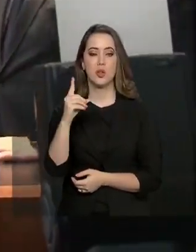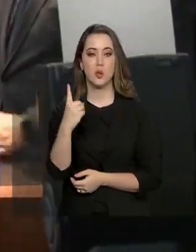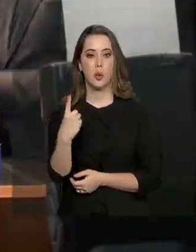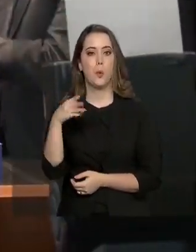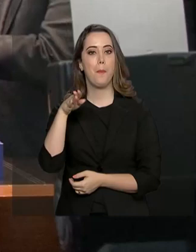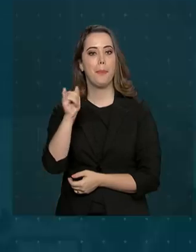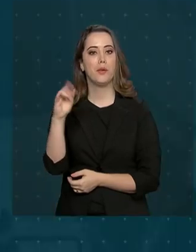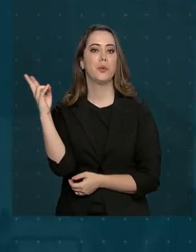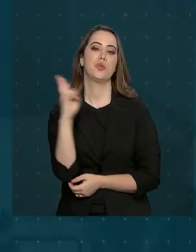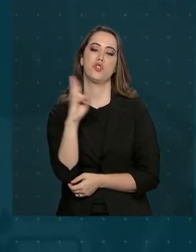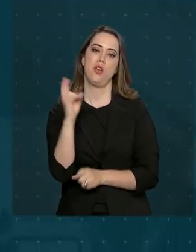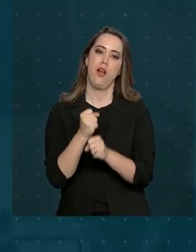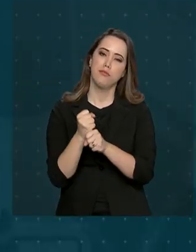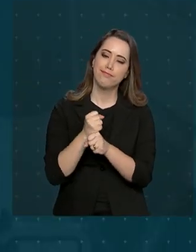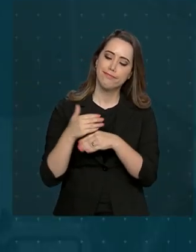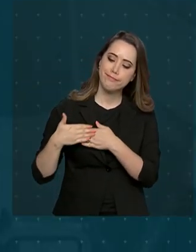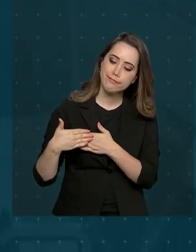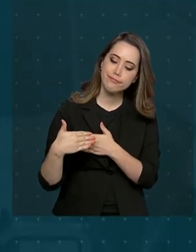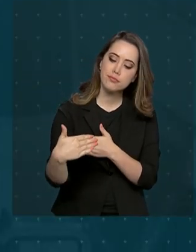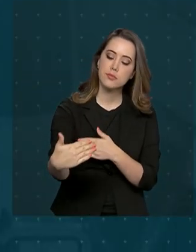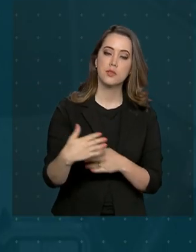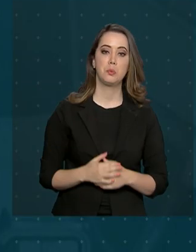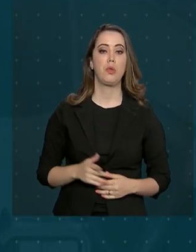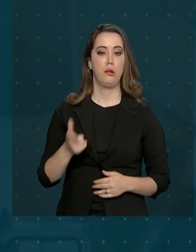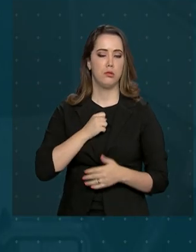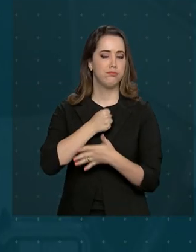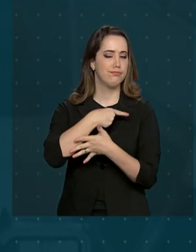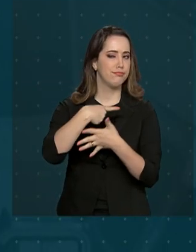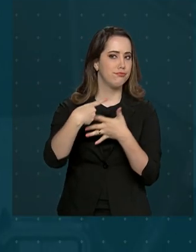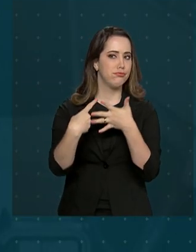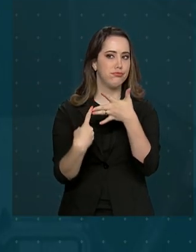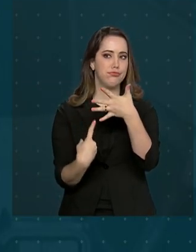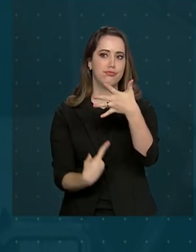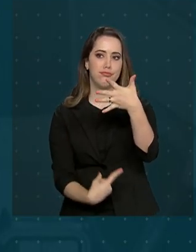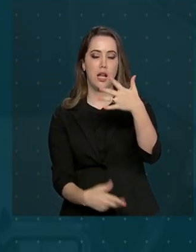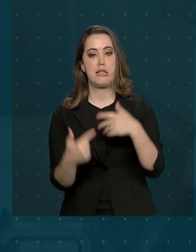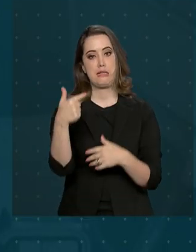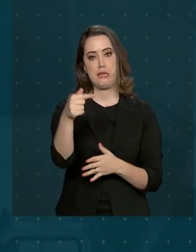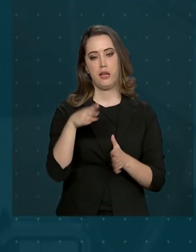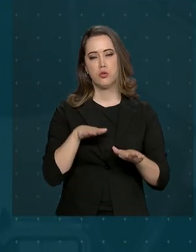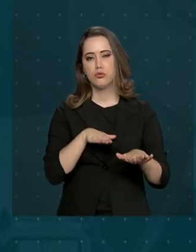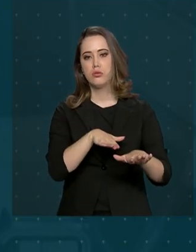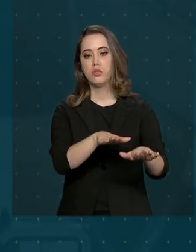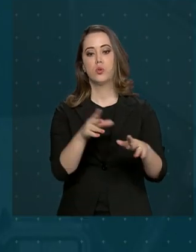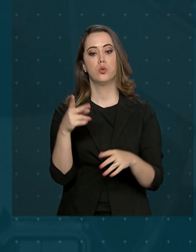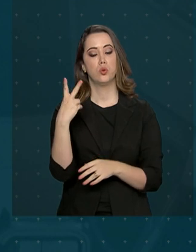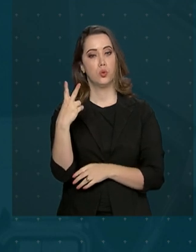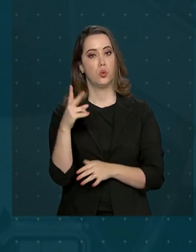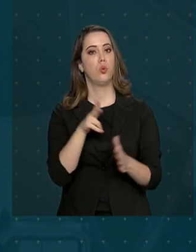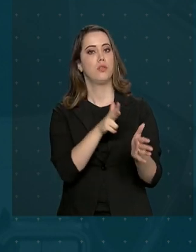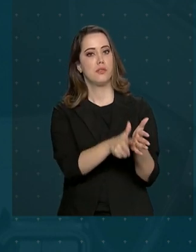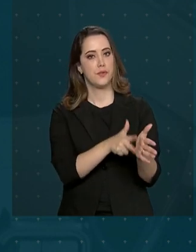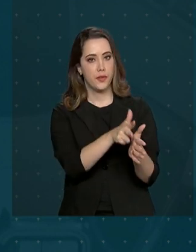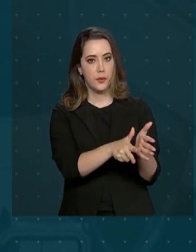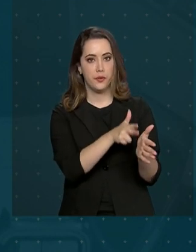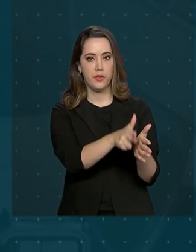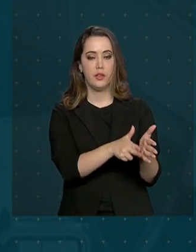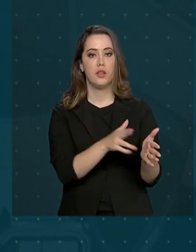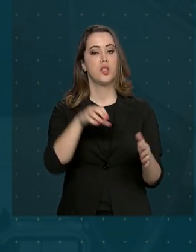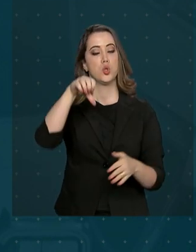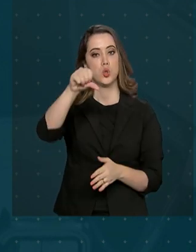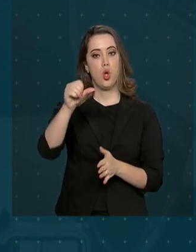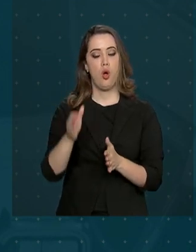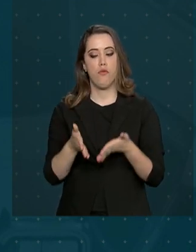próximos anos. A lista de concessões inclui sete rodovias, duas novas ferrovias, nove terminais